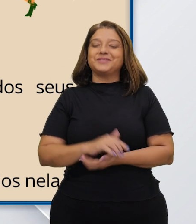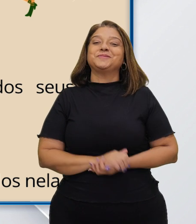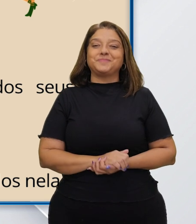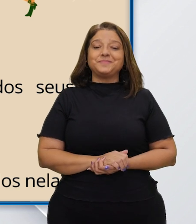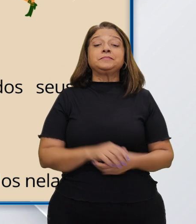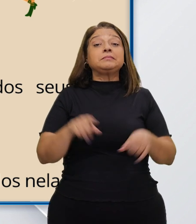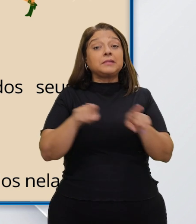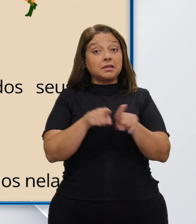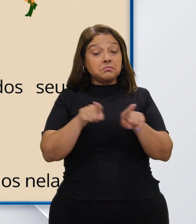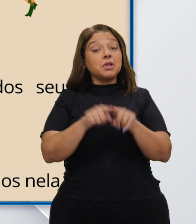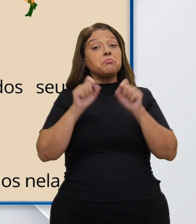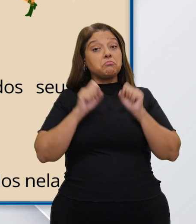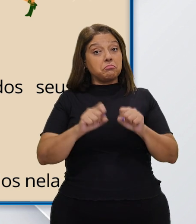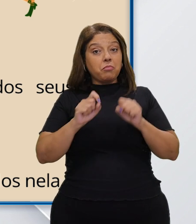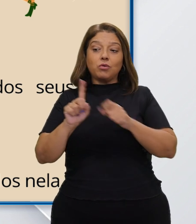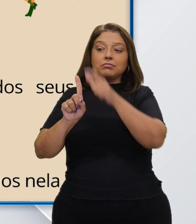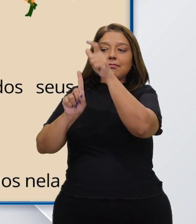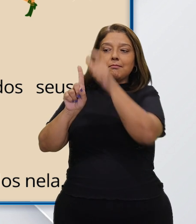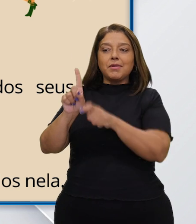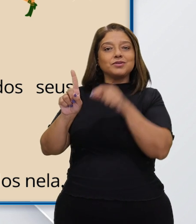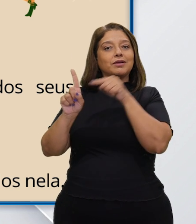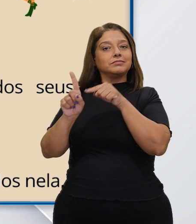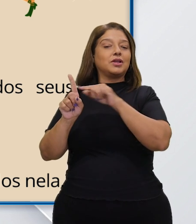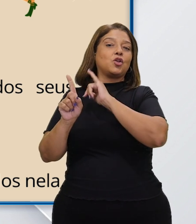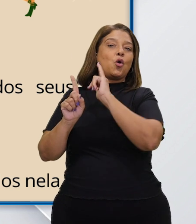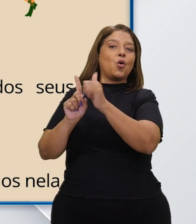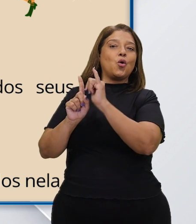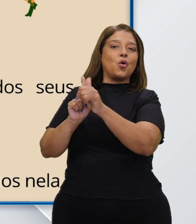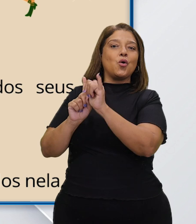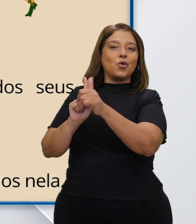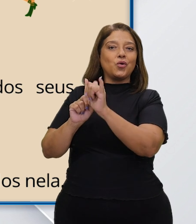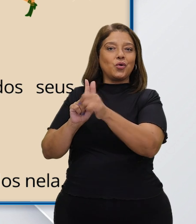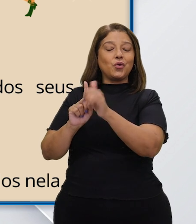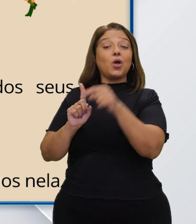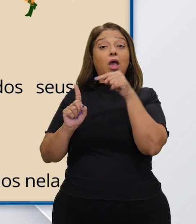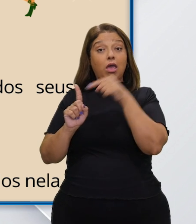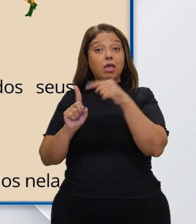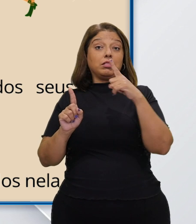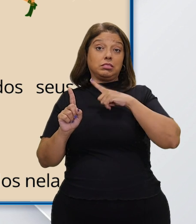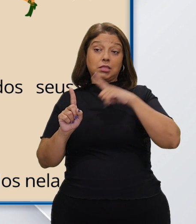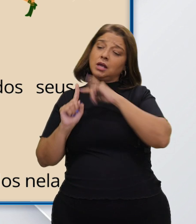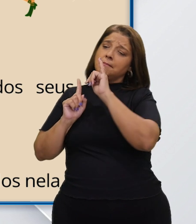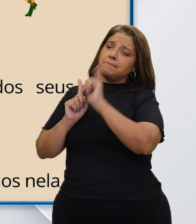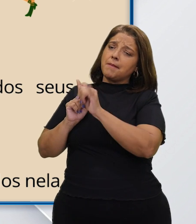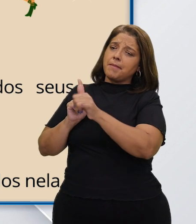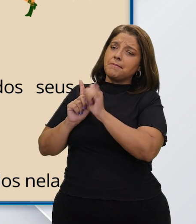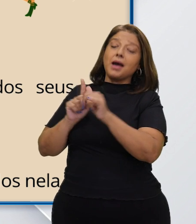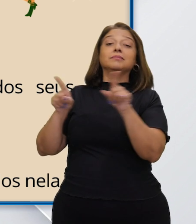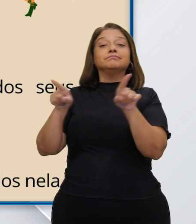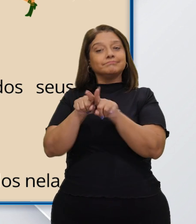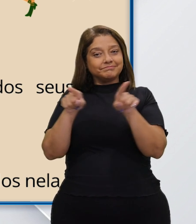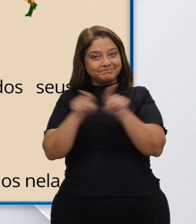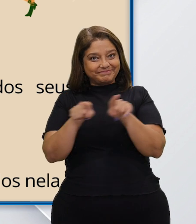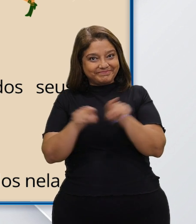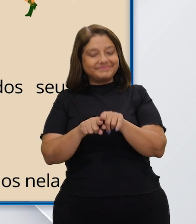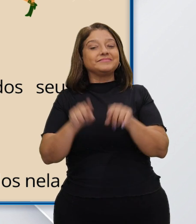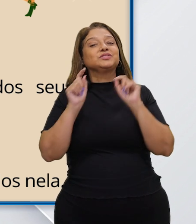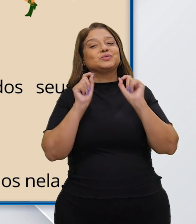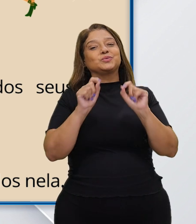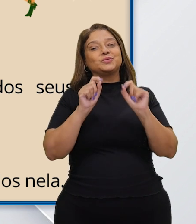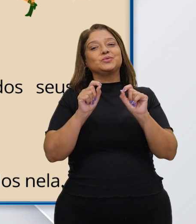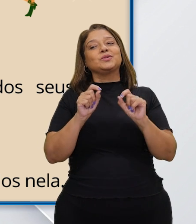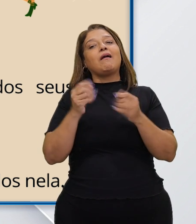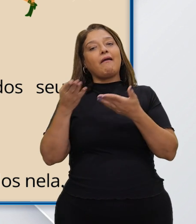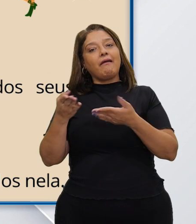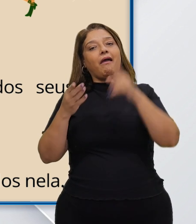ser também o narrador personagem, que é aquele que, além de narrar a história, ele também é um